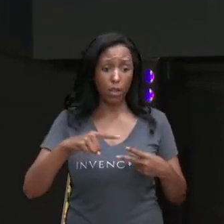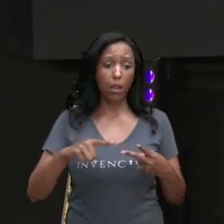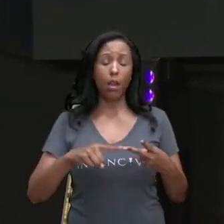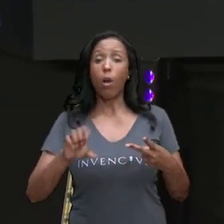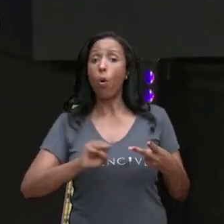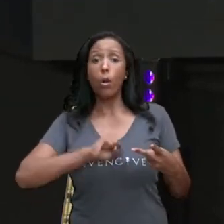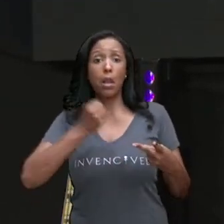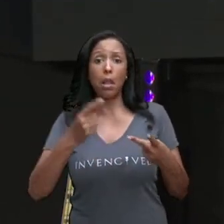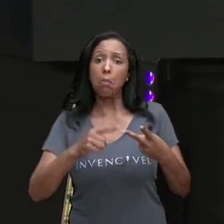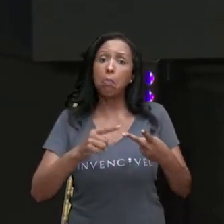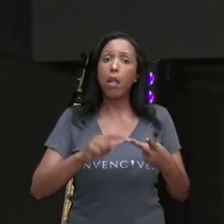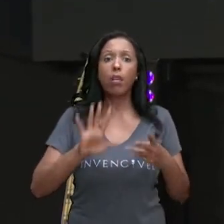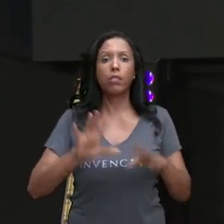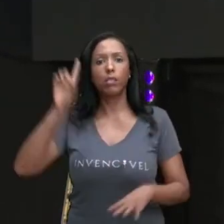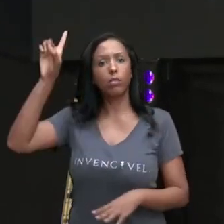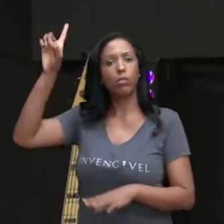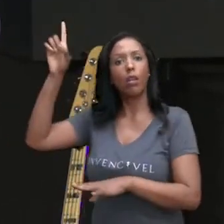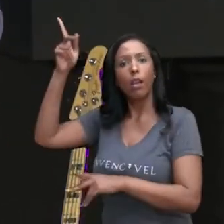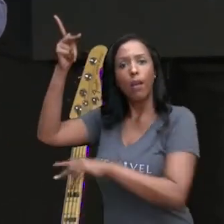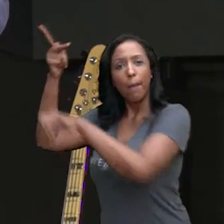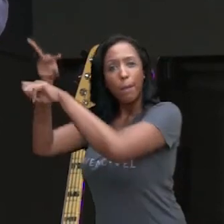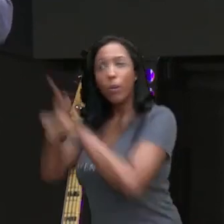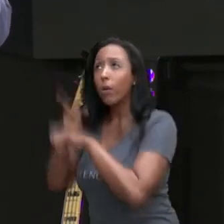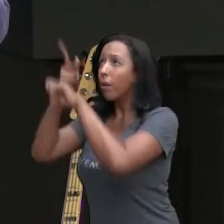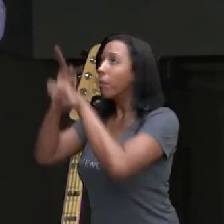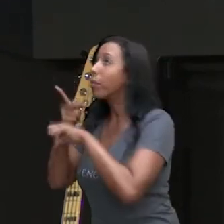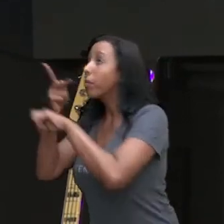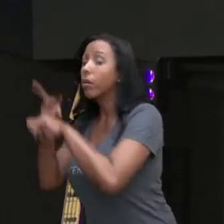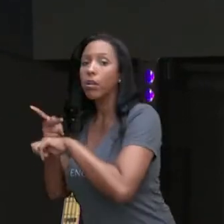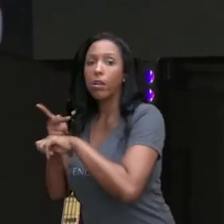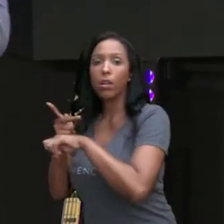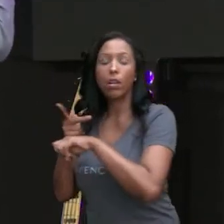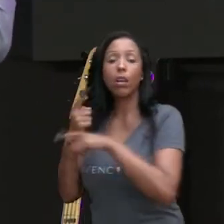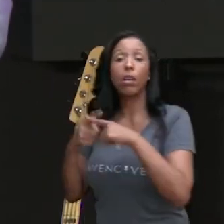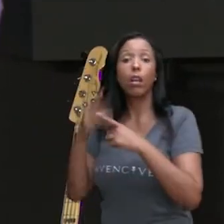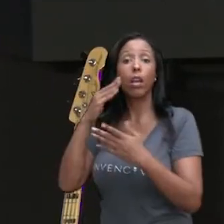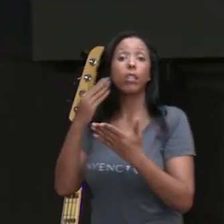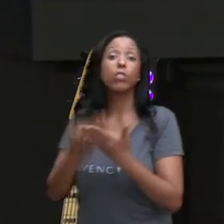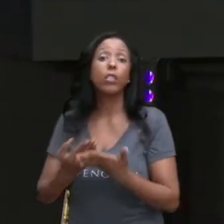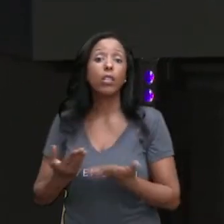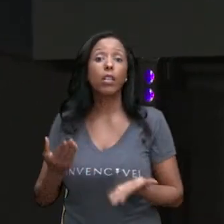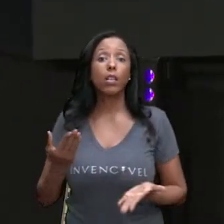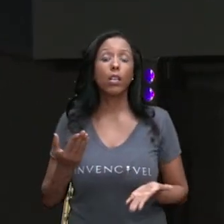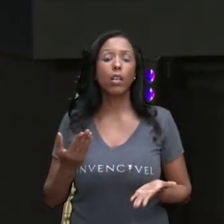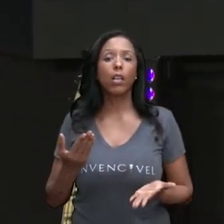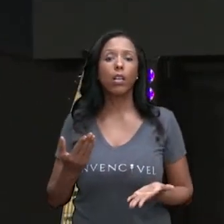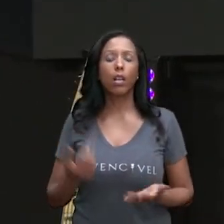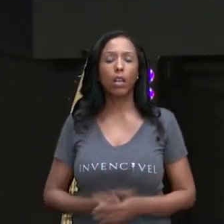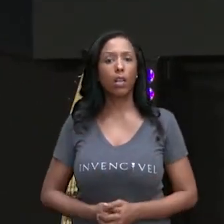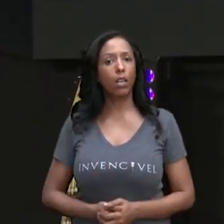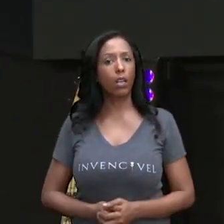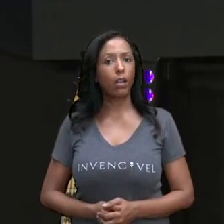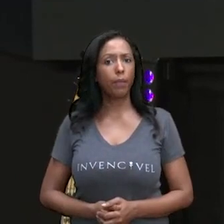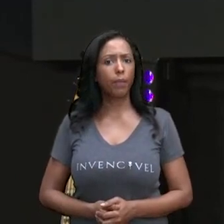Às vezes as pessoas procuram Deus em cada coisa complicada, mas é o que elas acreditam, porque ninguém explicou direito o resto.